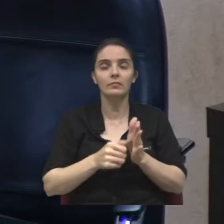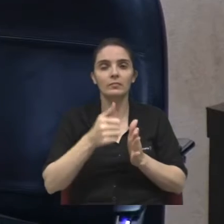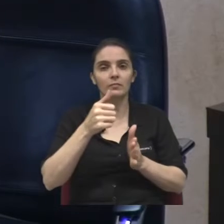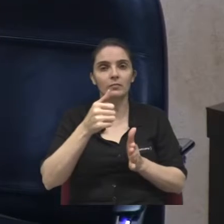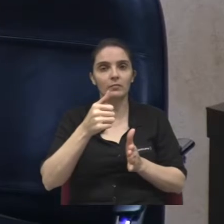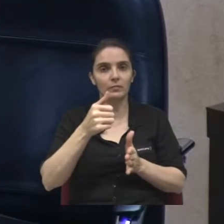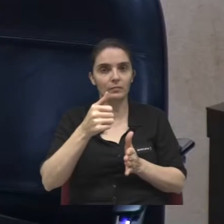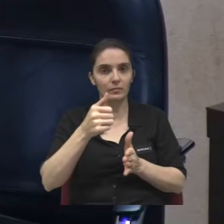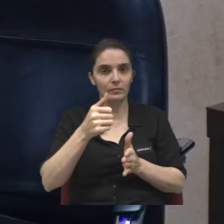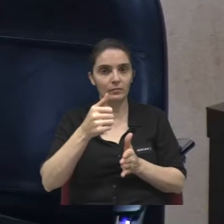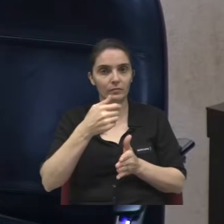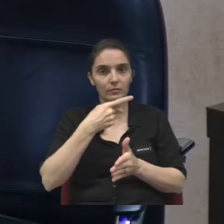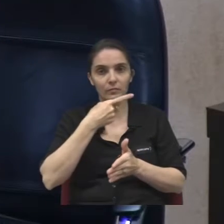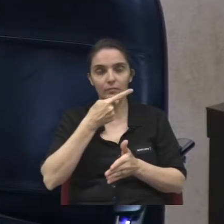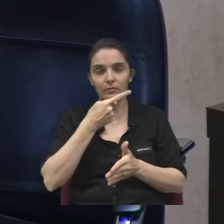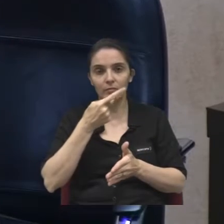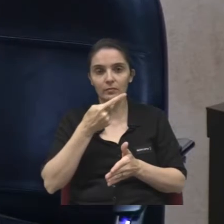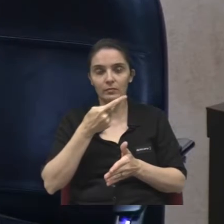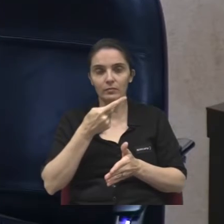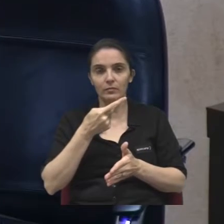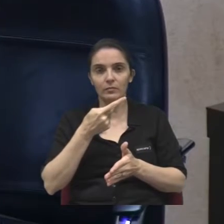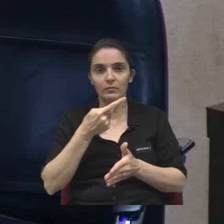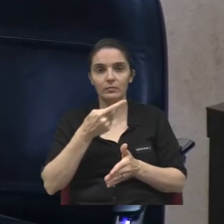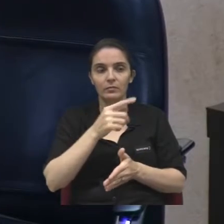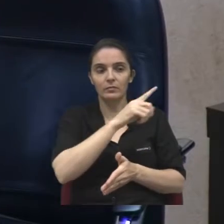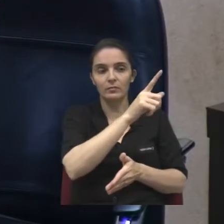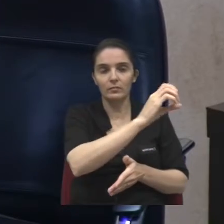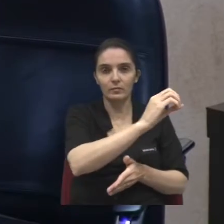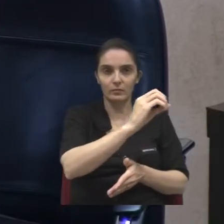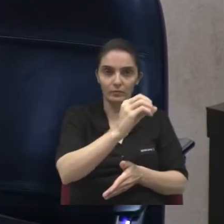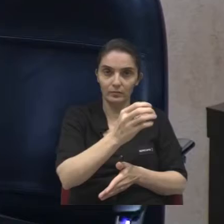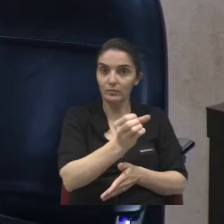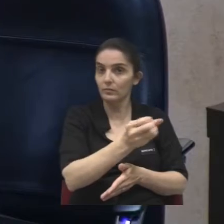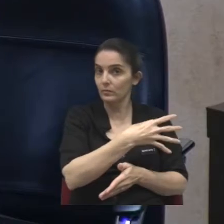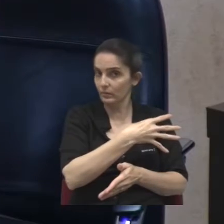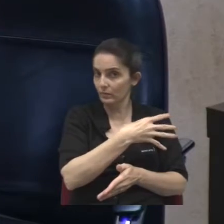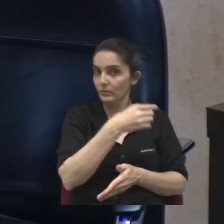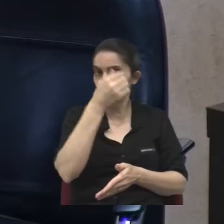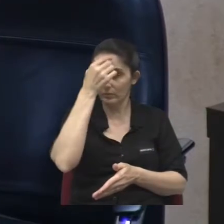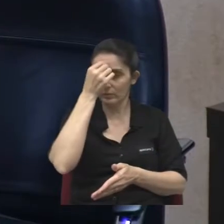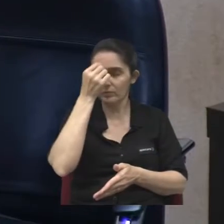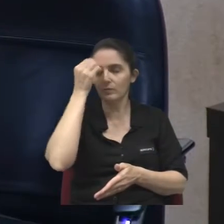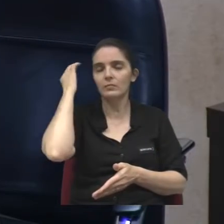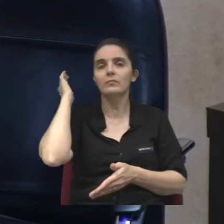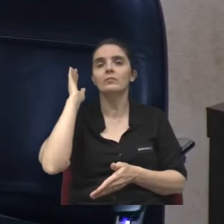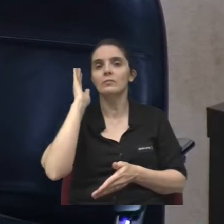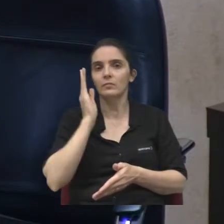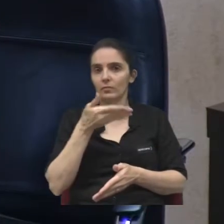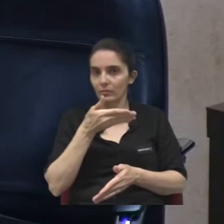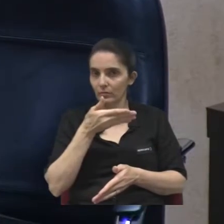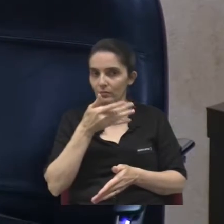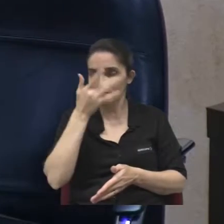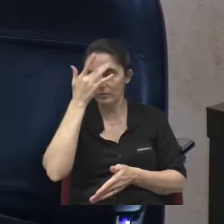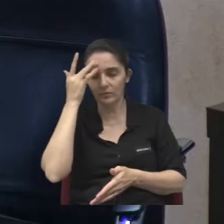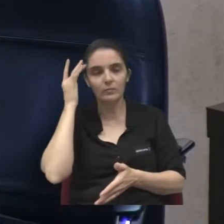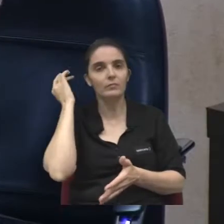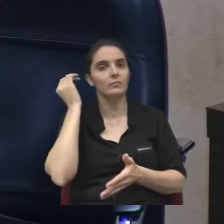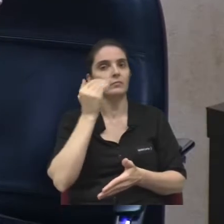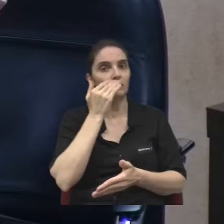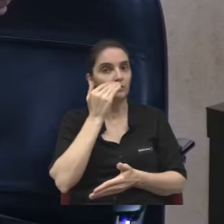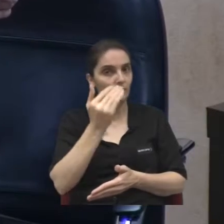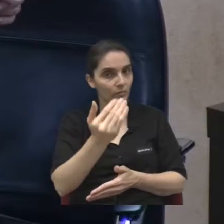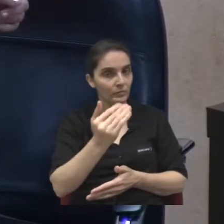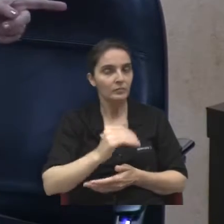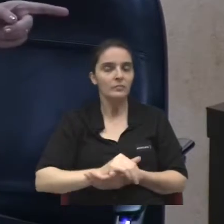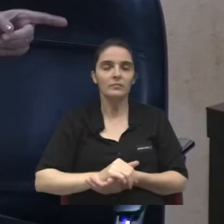falar sobre o novo modelo de zoológico, que é algo que ele já foi muito cobrado com relação aos eleitores dele, e que ele já apresentou isso